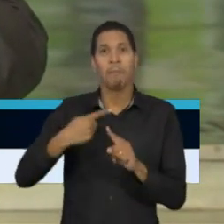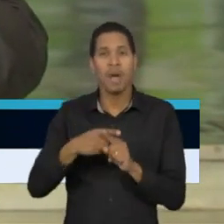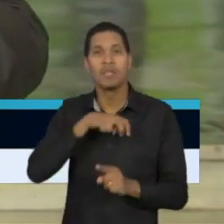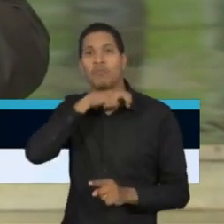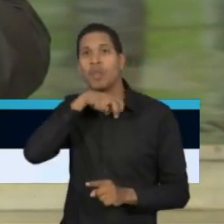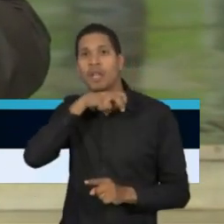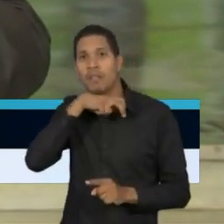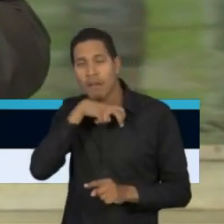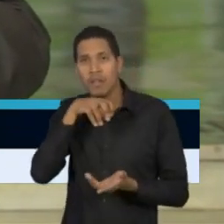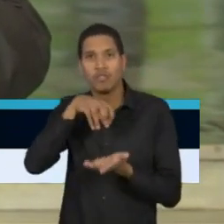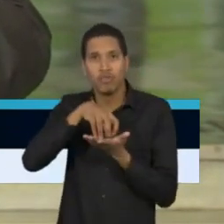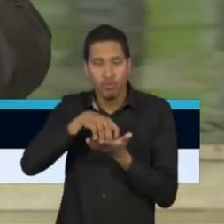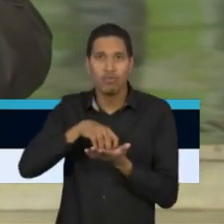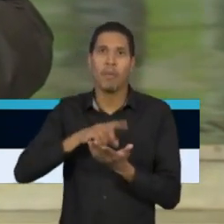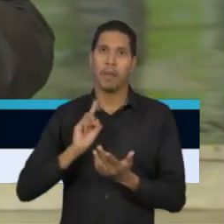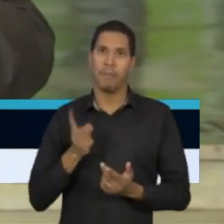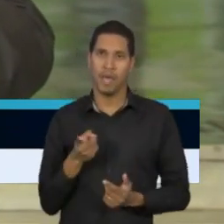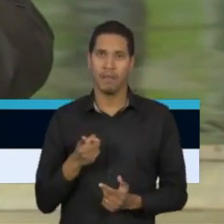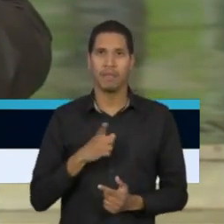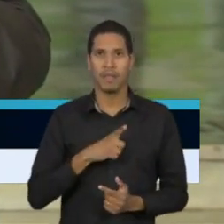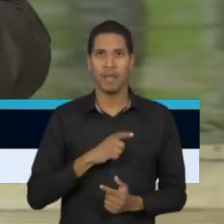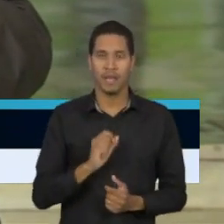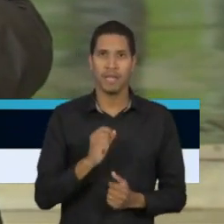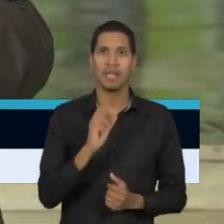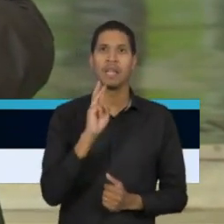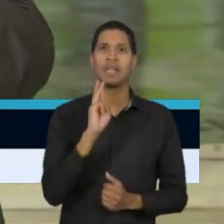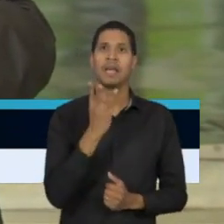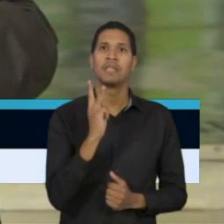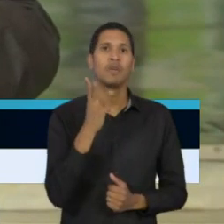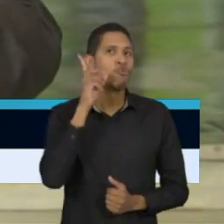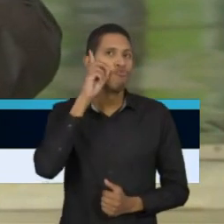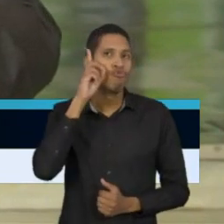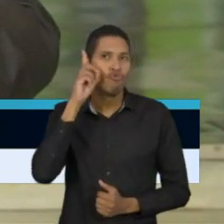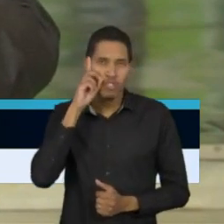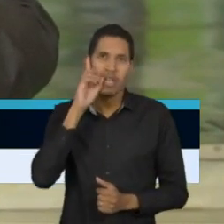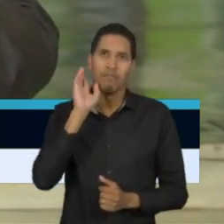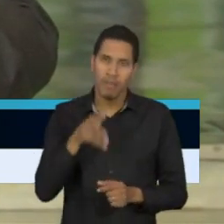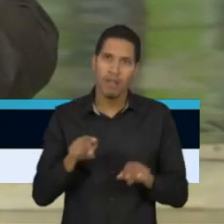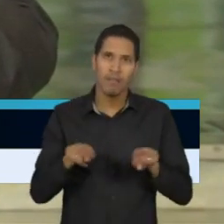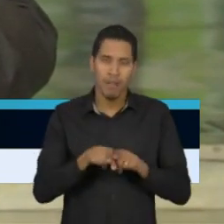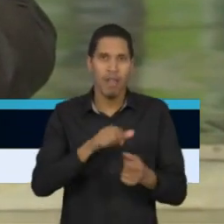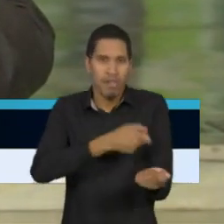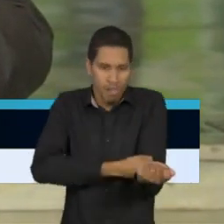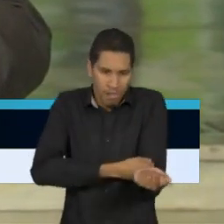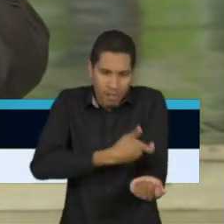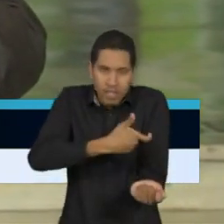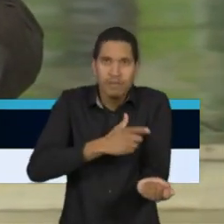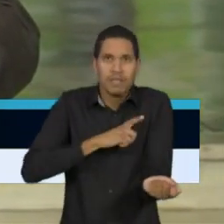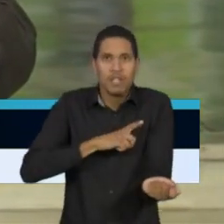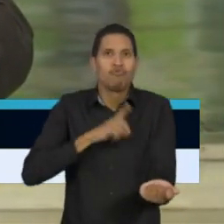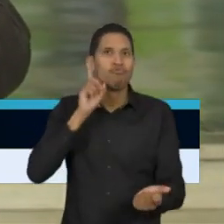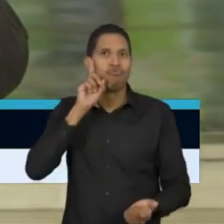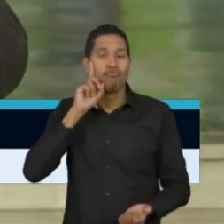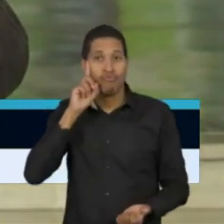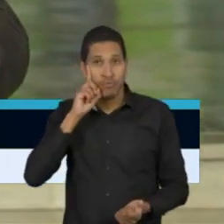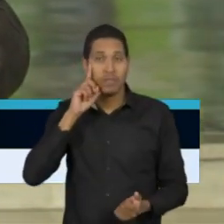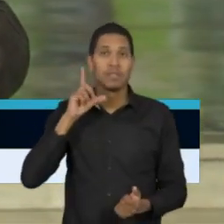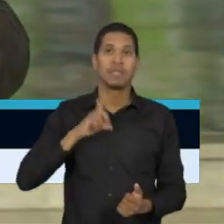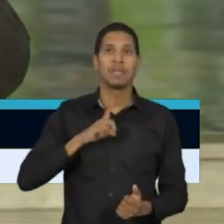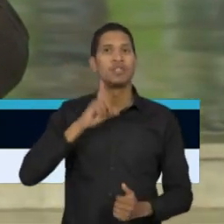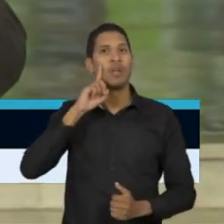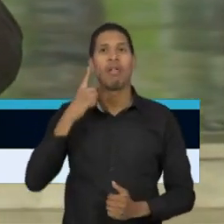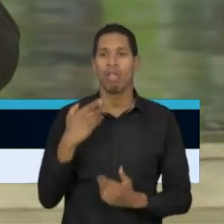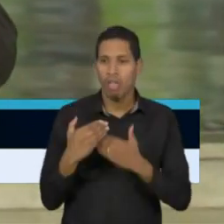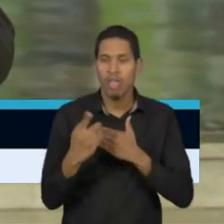validando o seu teste, mais 1.000. Então já seriam 3.000 por dia. A partir do dia 10, nós teremos 8.000 exames